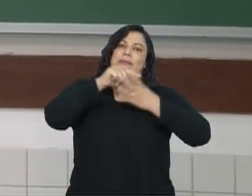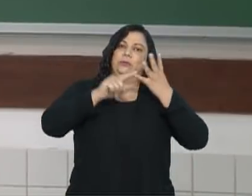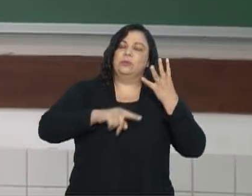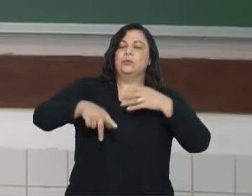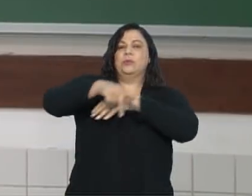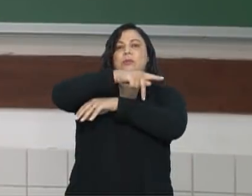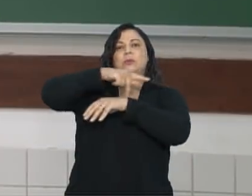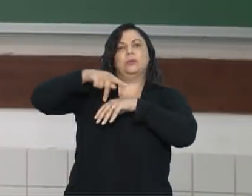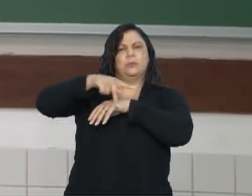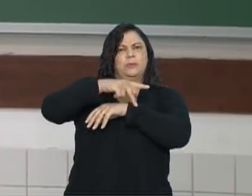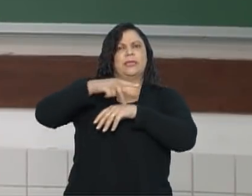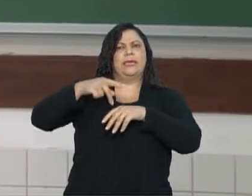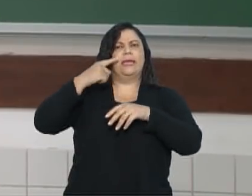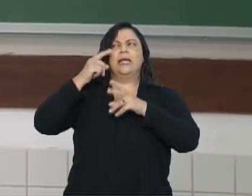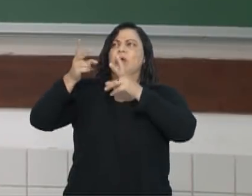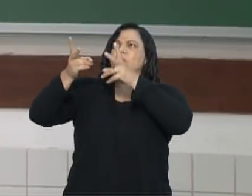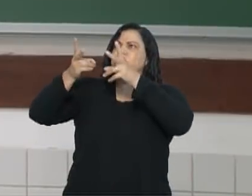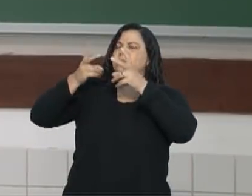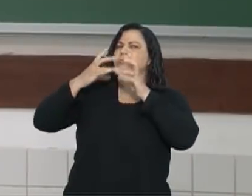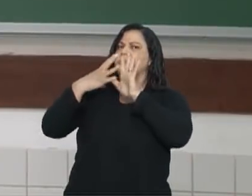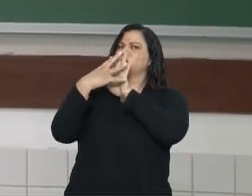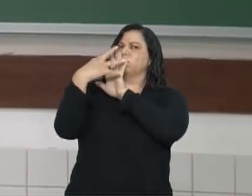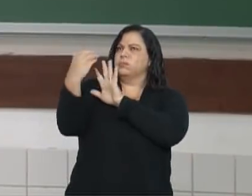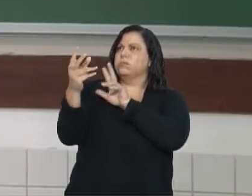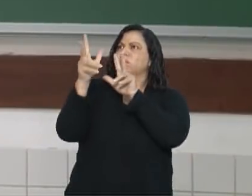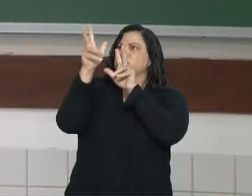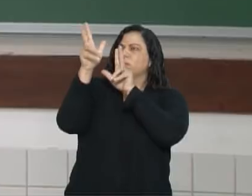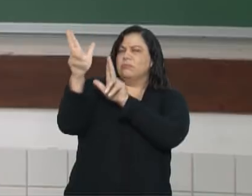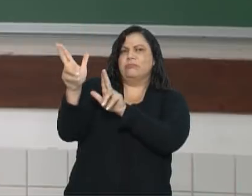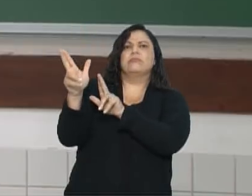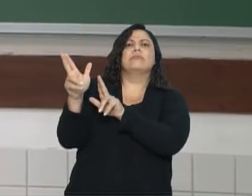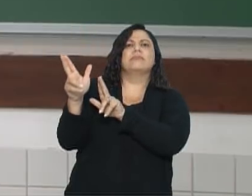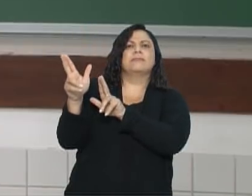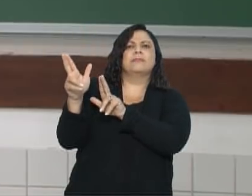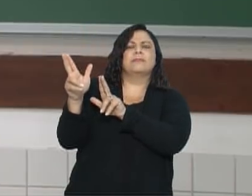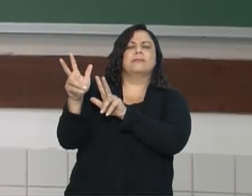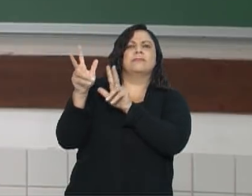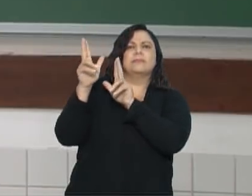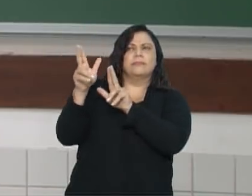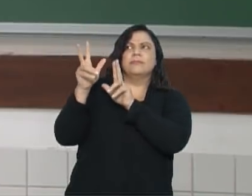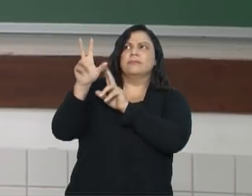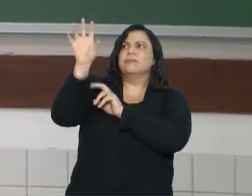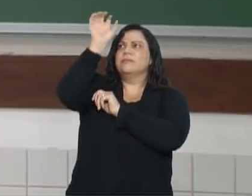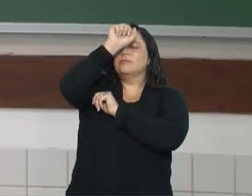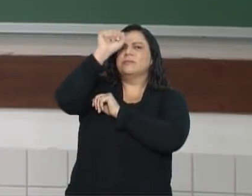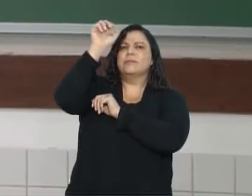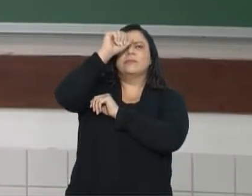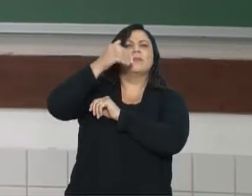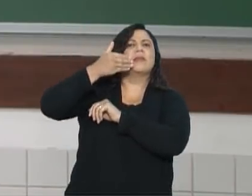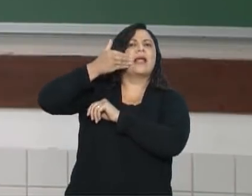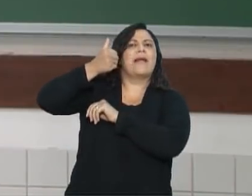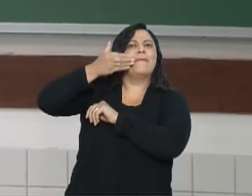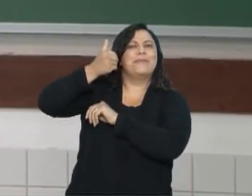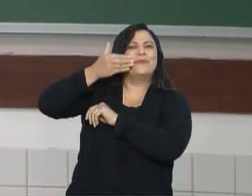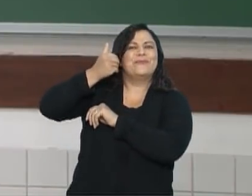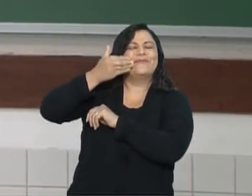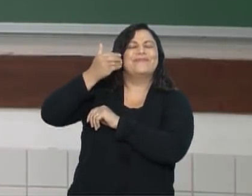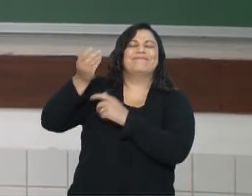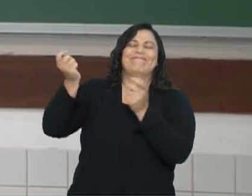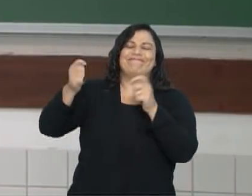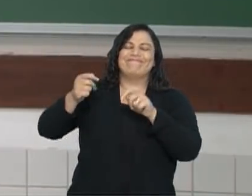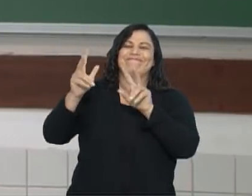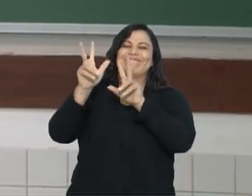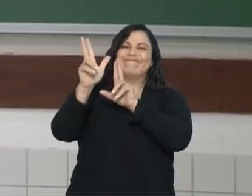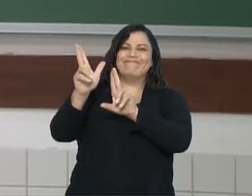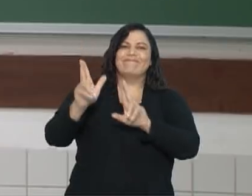aparecem no nosso currículo, não para olharmos só para eles, mas o que nós podemos aprender com